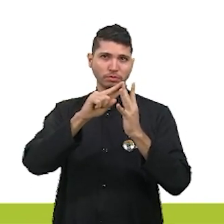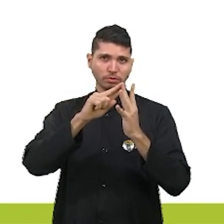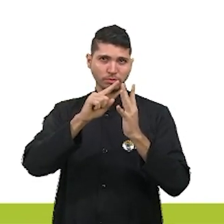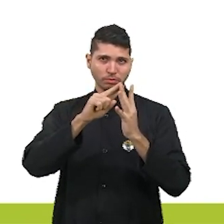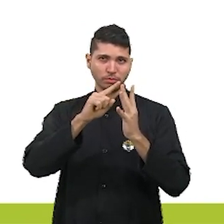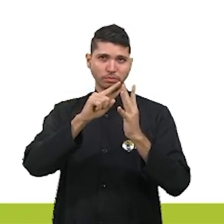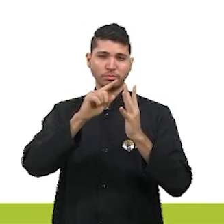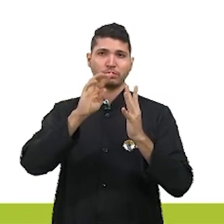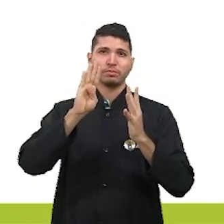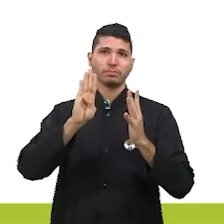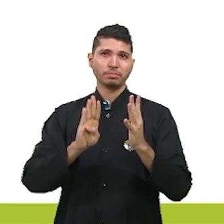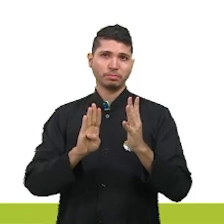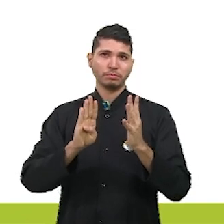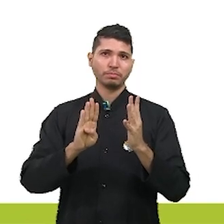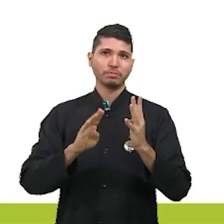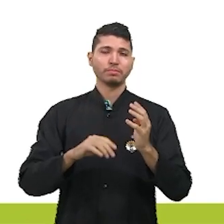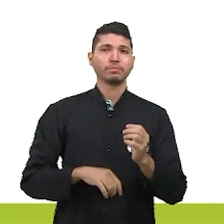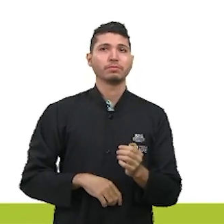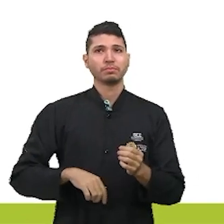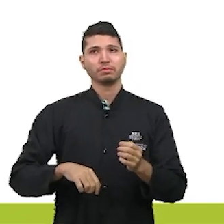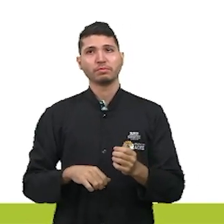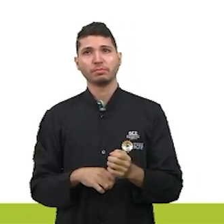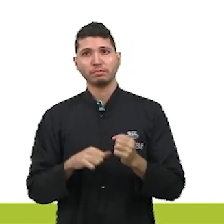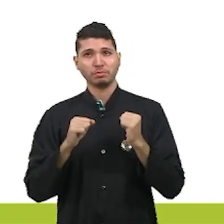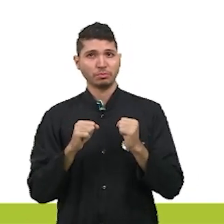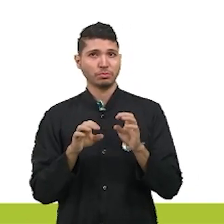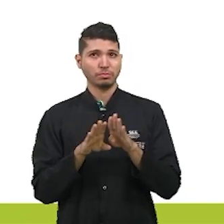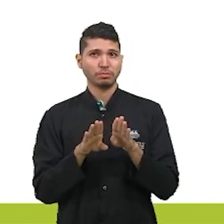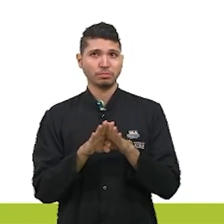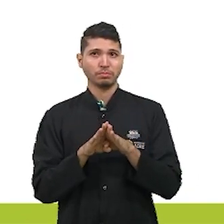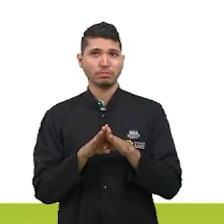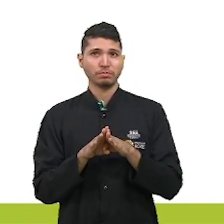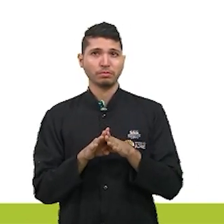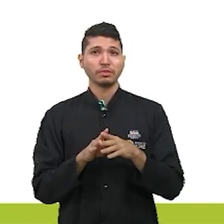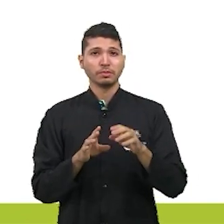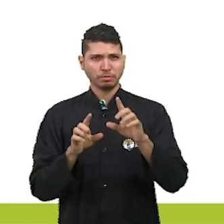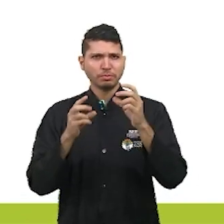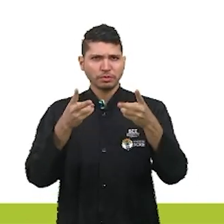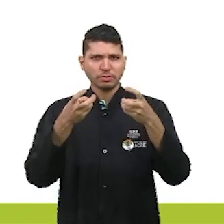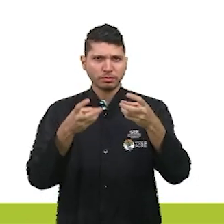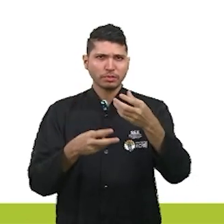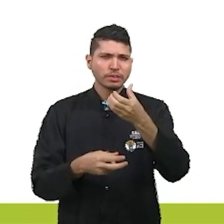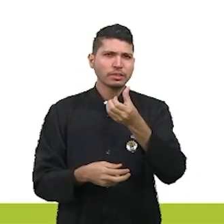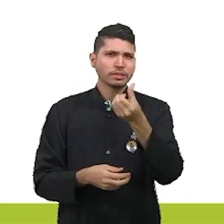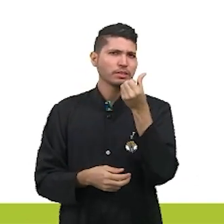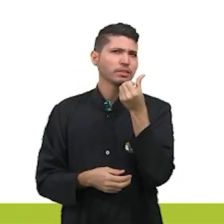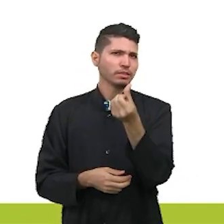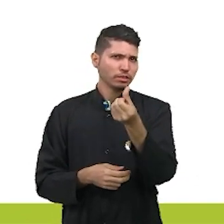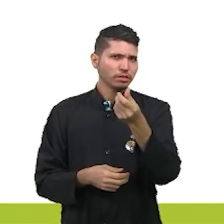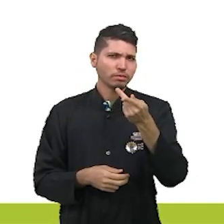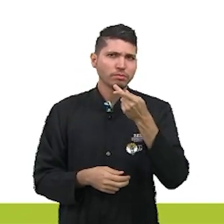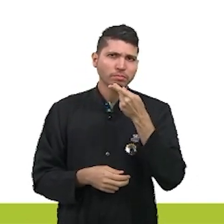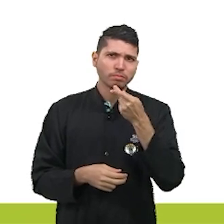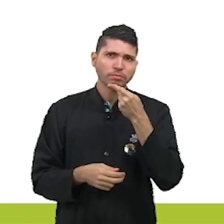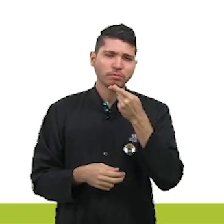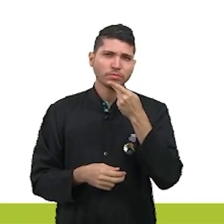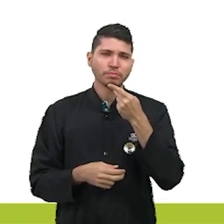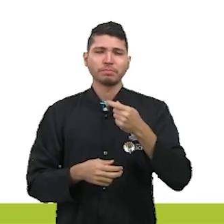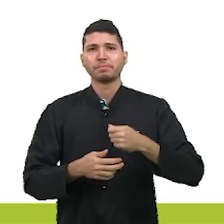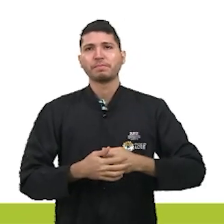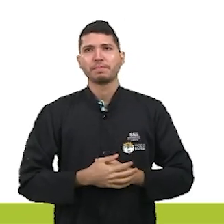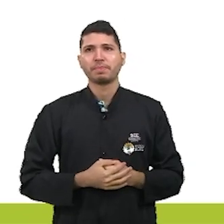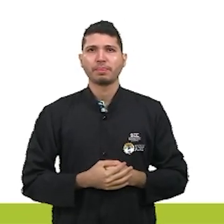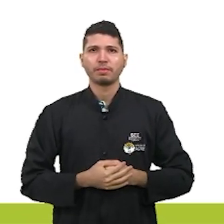Veja que nós temos um total aqui de 6 possibilidades. Essas 6 possibilidades, elas podem ser